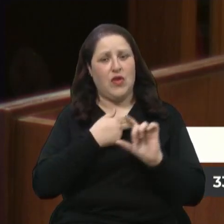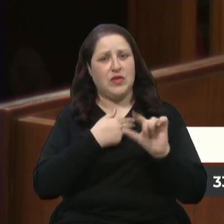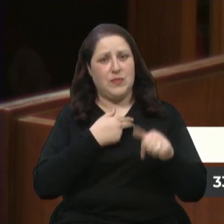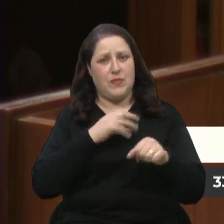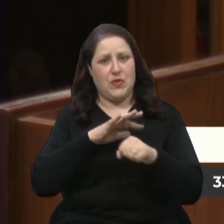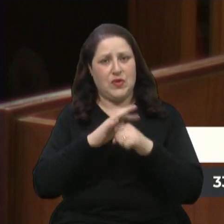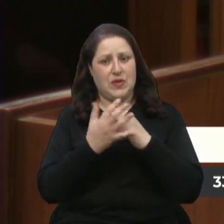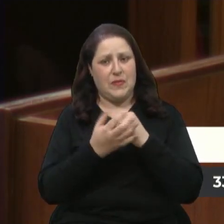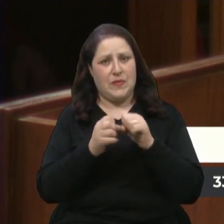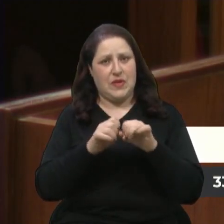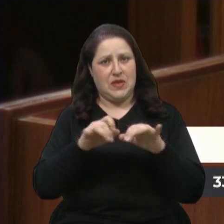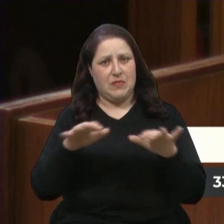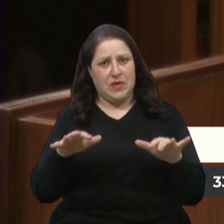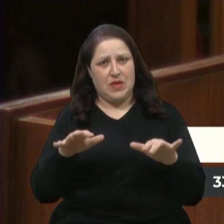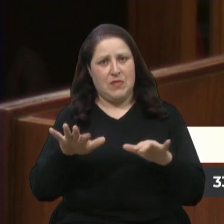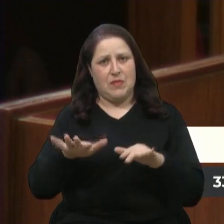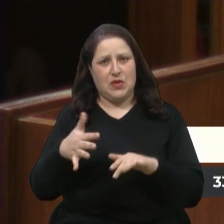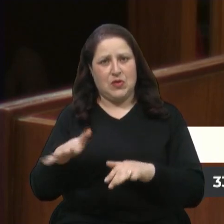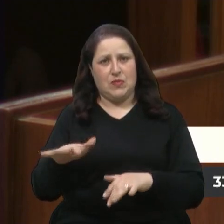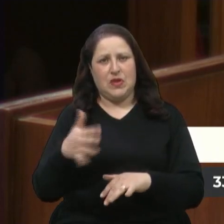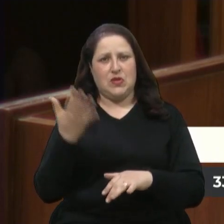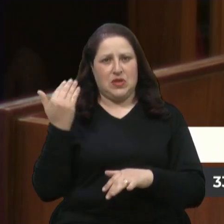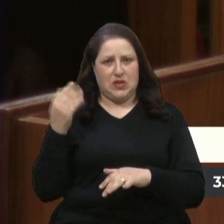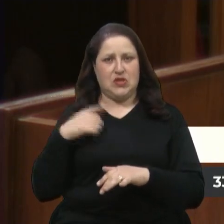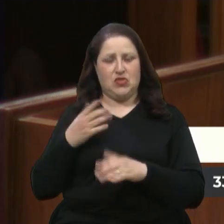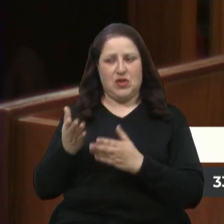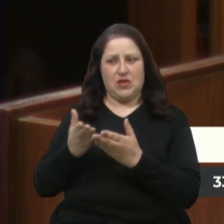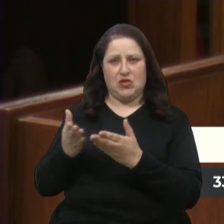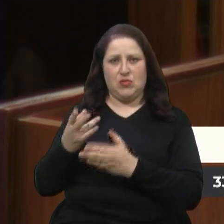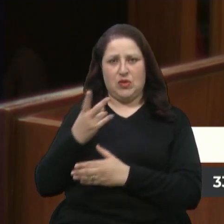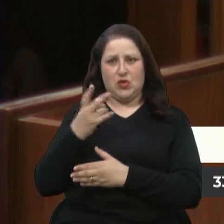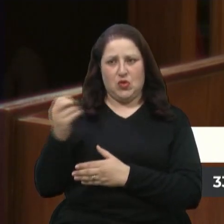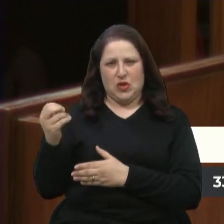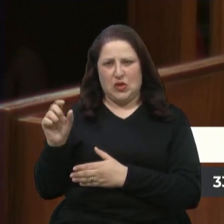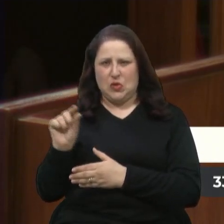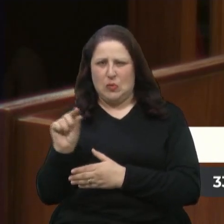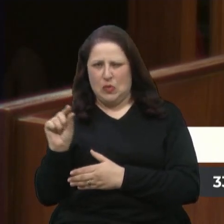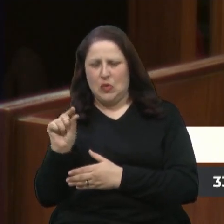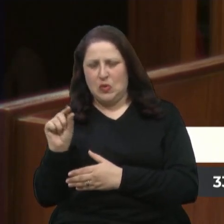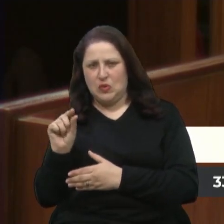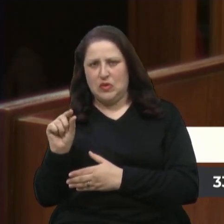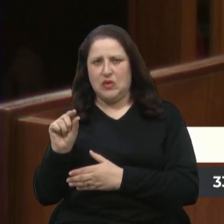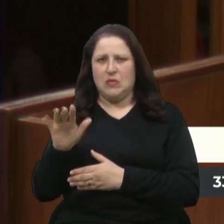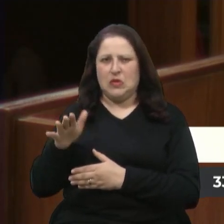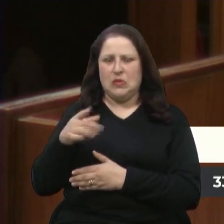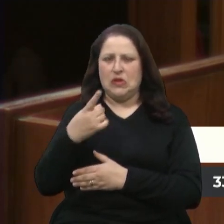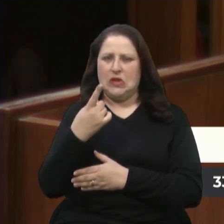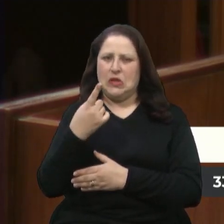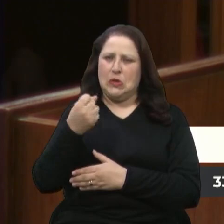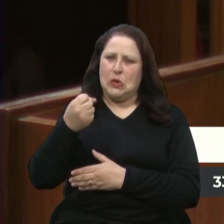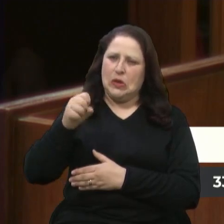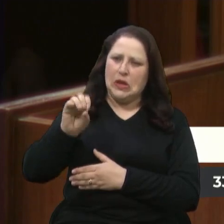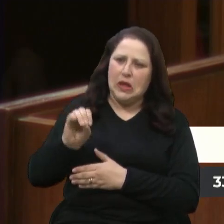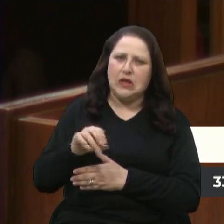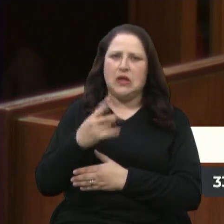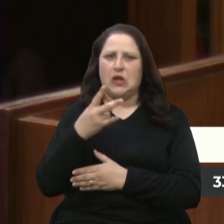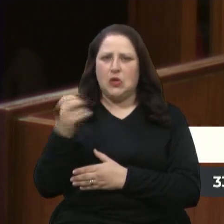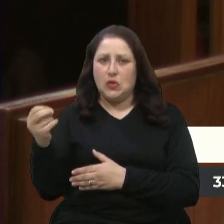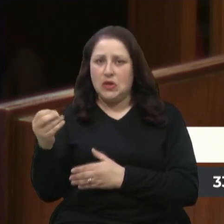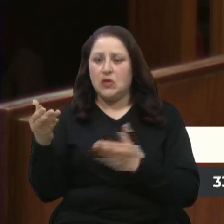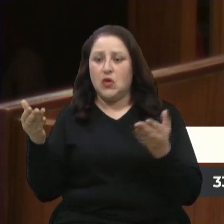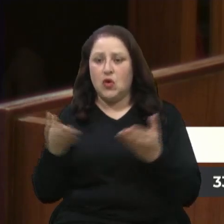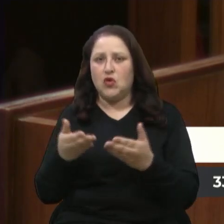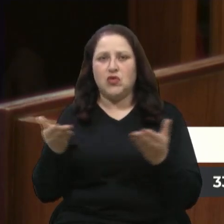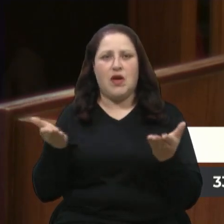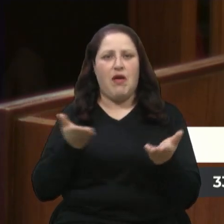de 200 e poucas pessoas que nós atendíamos no Pop Rua, 180, 200, hoje a gente atende